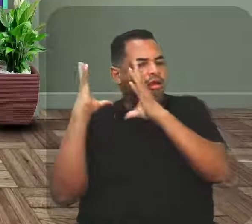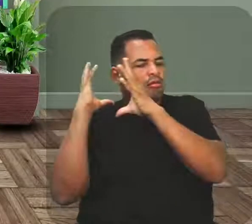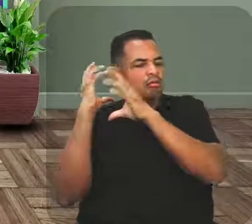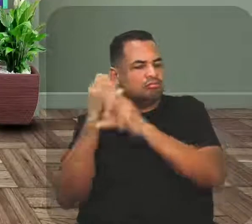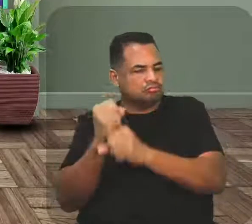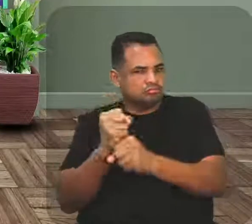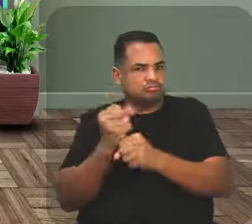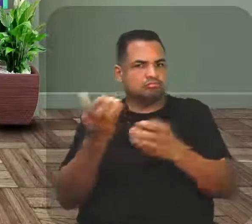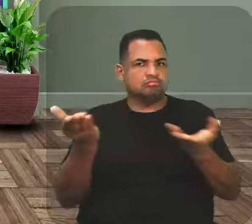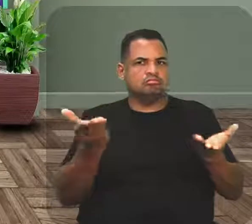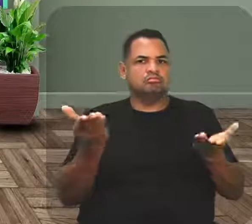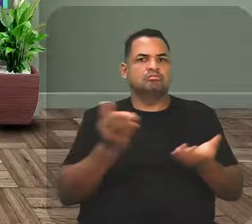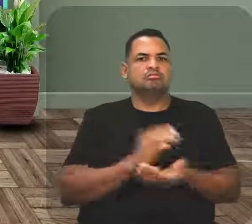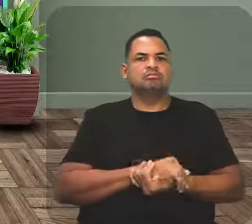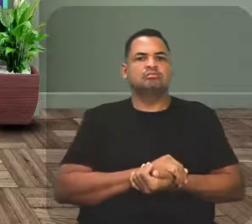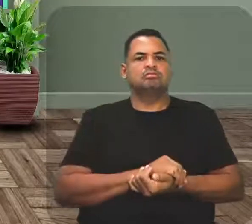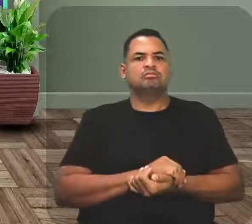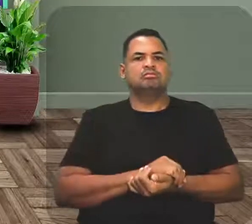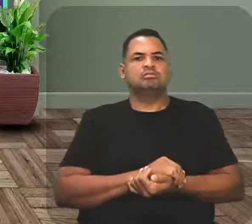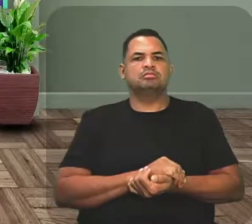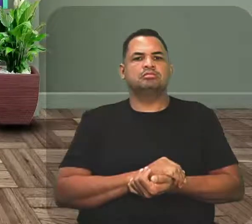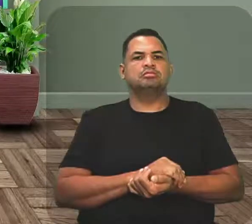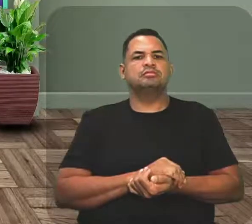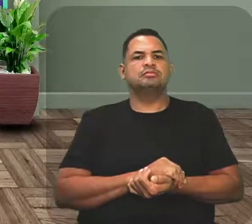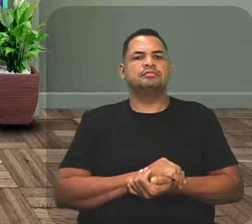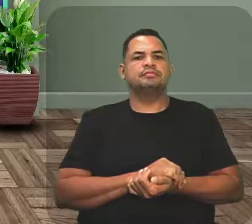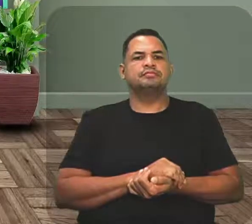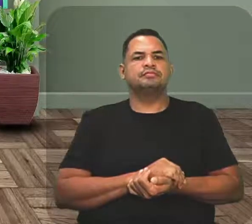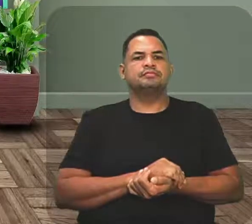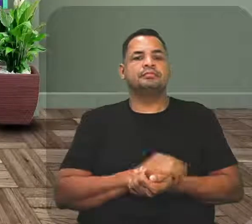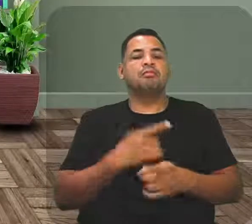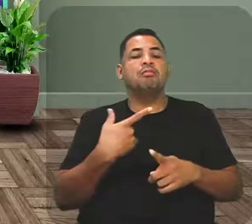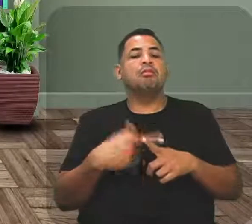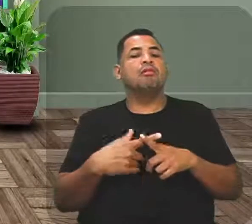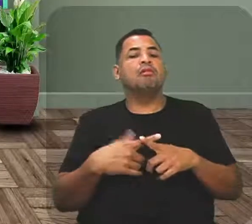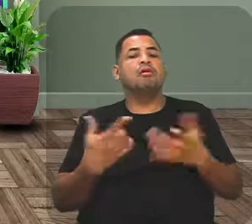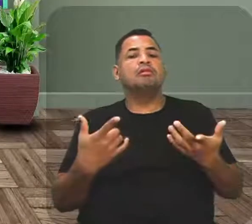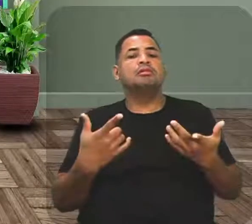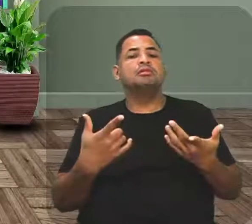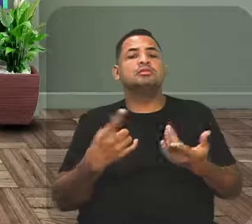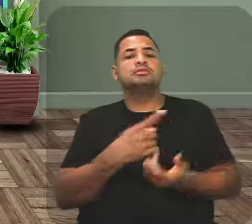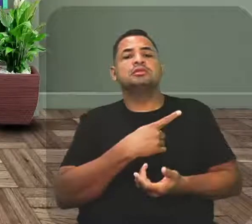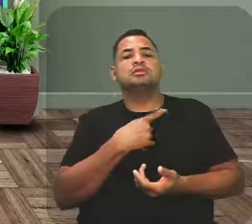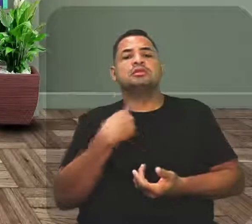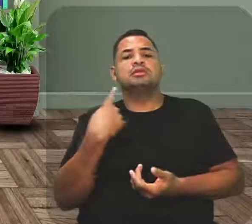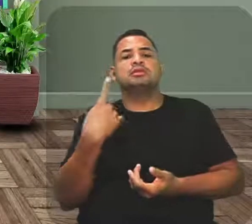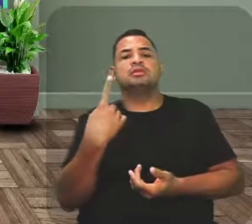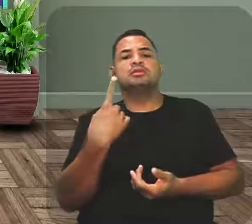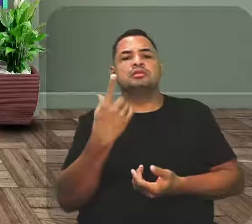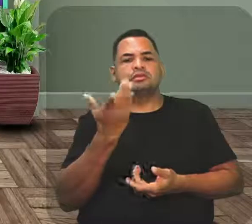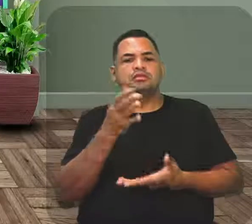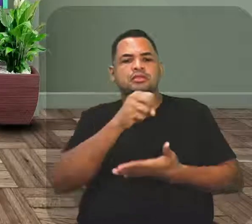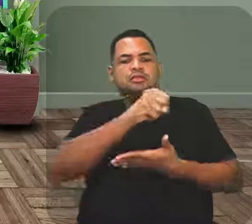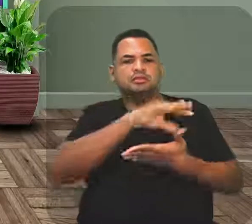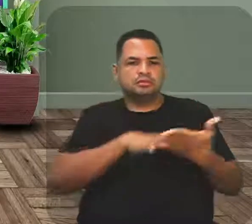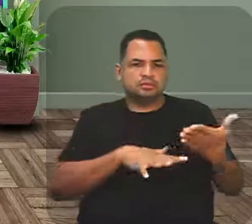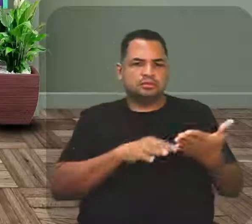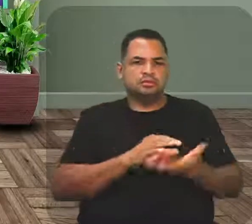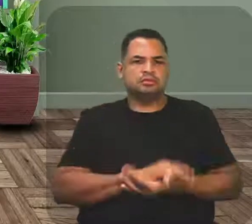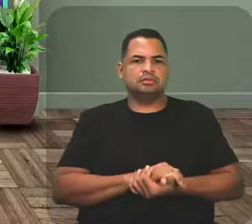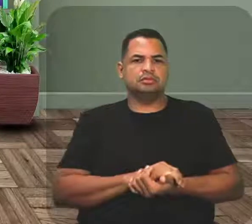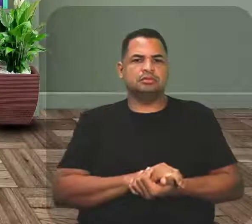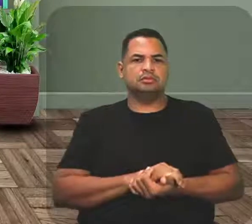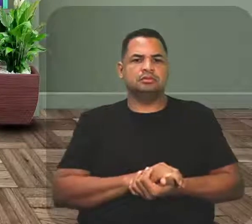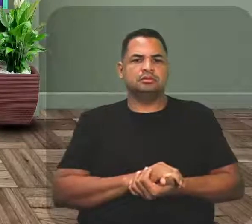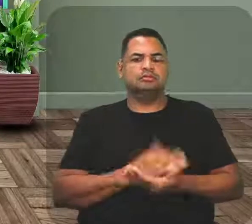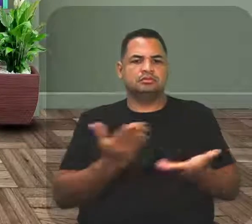aí a parte que você ainda não assimilou. Por que tudo isso? Porque nós vamos chegar lá nas atividades, beleza?